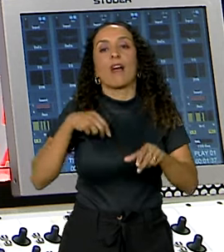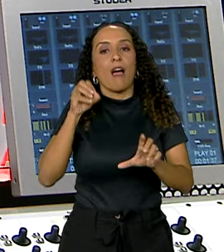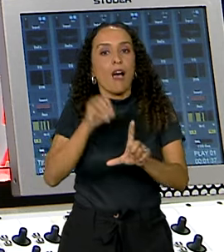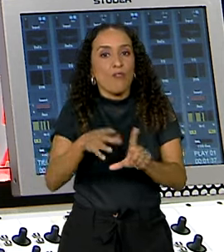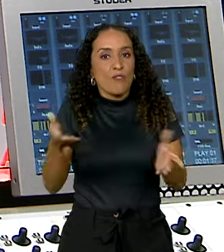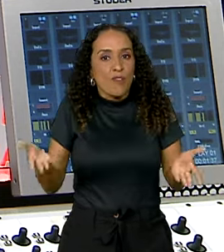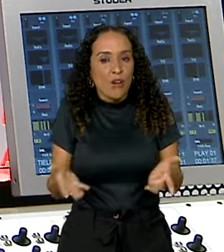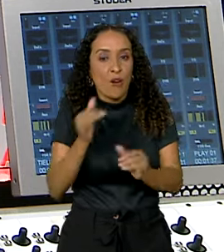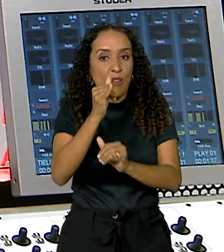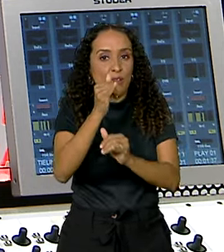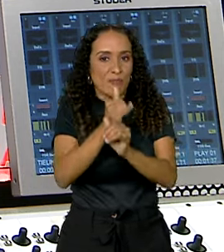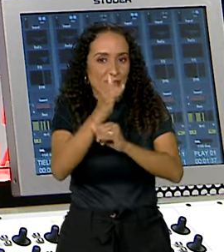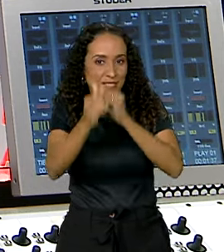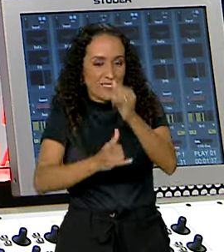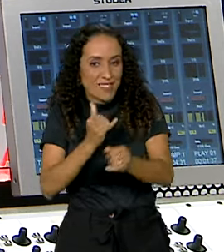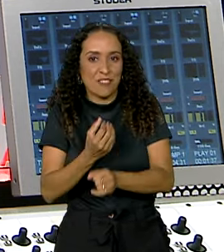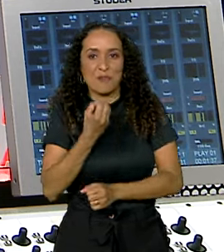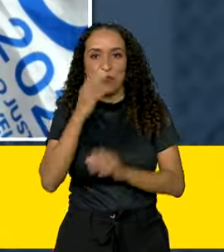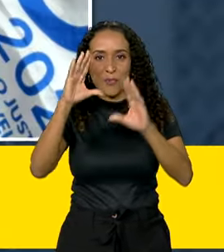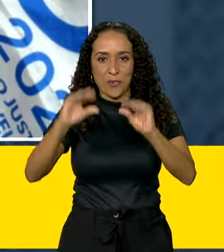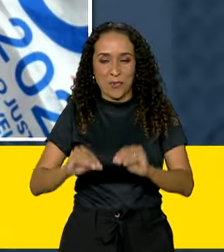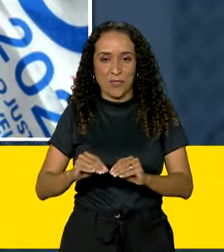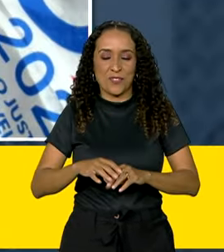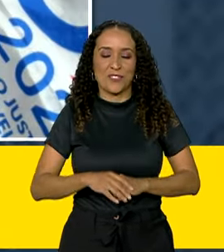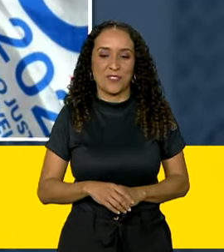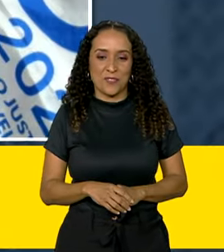com a gente pela internet. Boa noite, ministro.